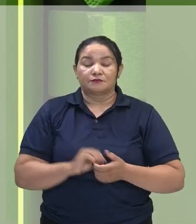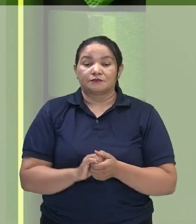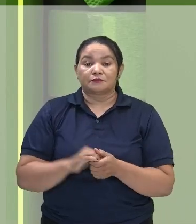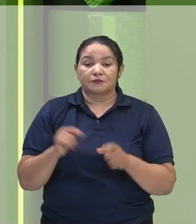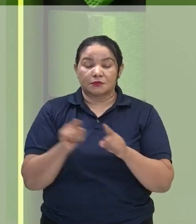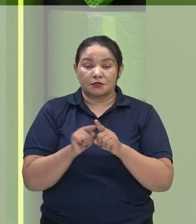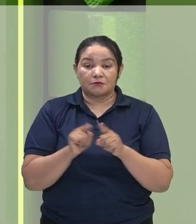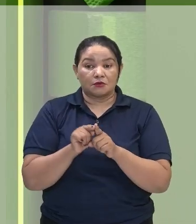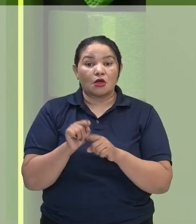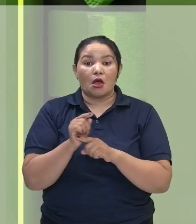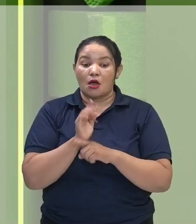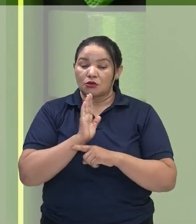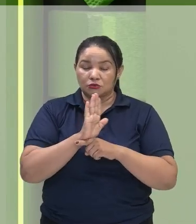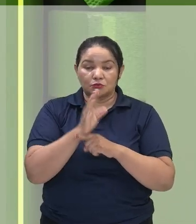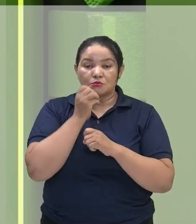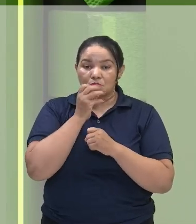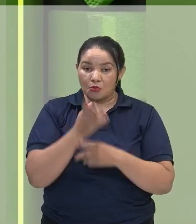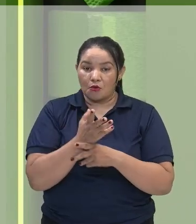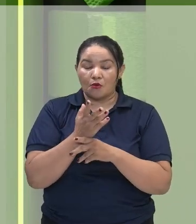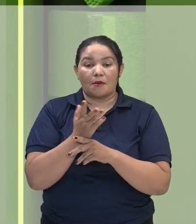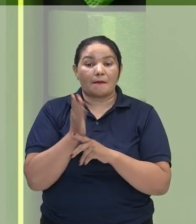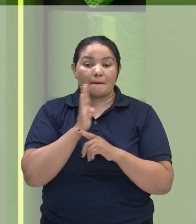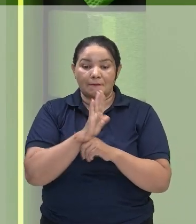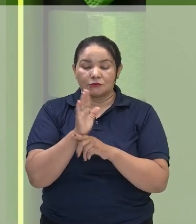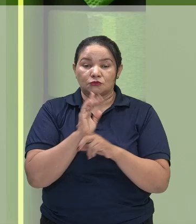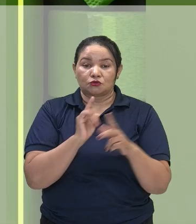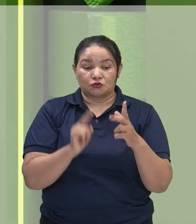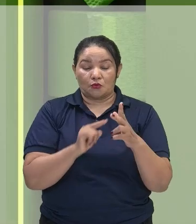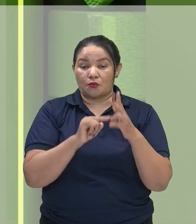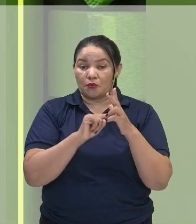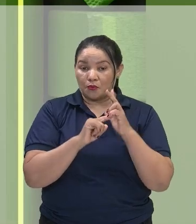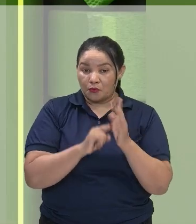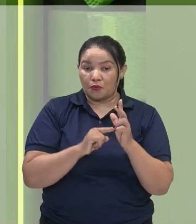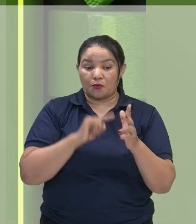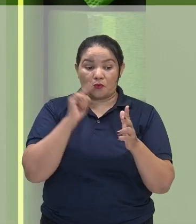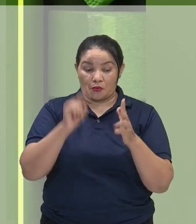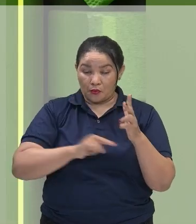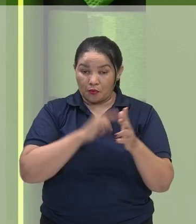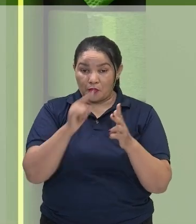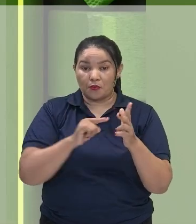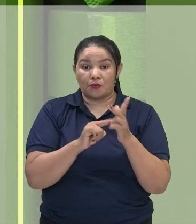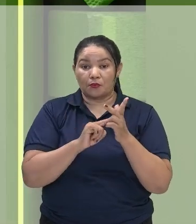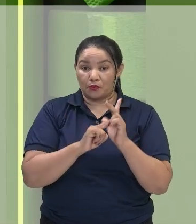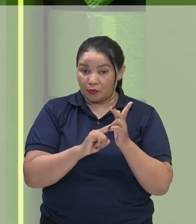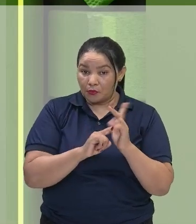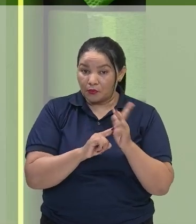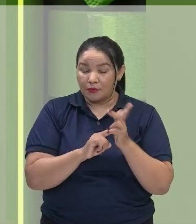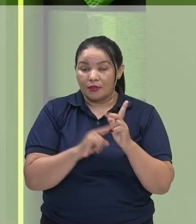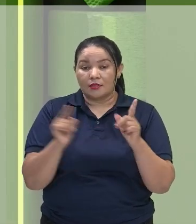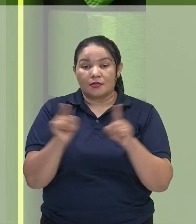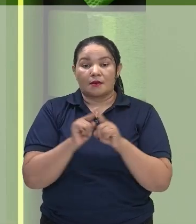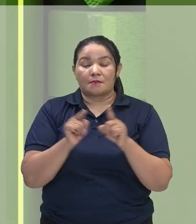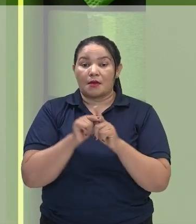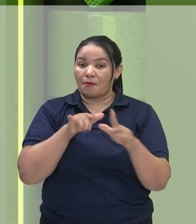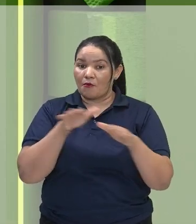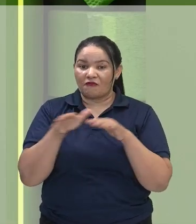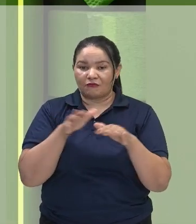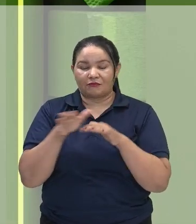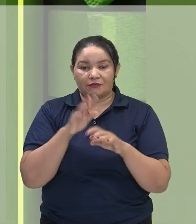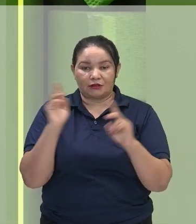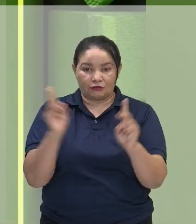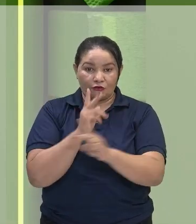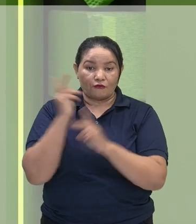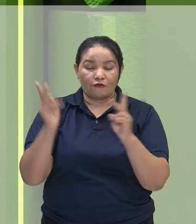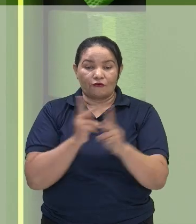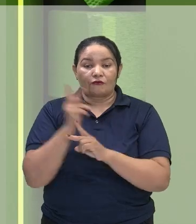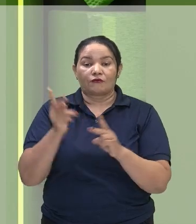úteis para girar essas hélices, e aí essa energia do movimento, né, também cinética, vai ser convertida para uma